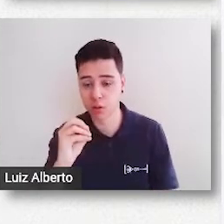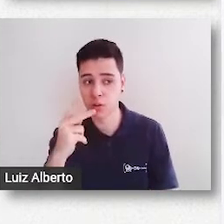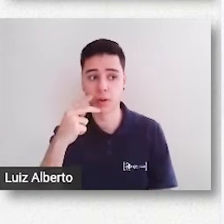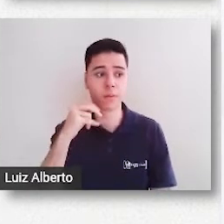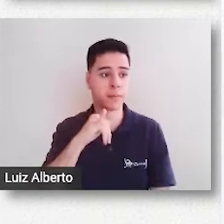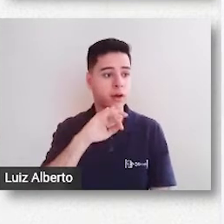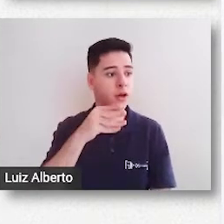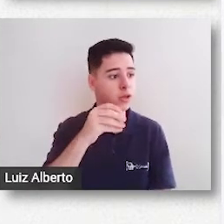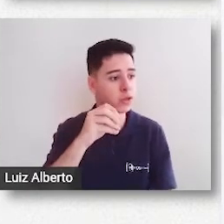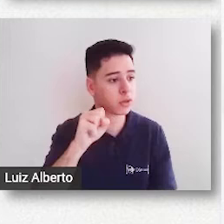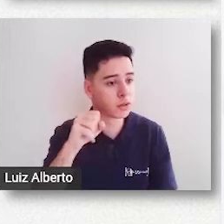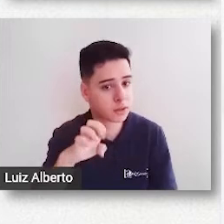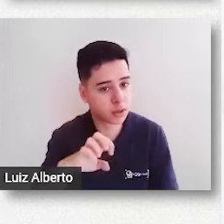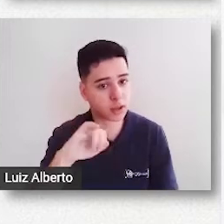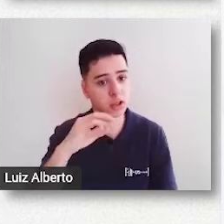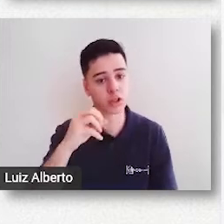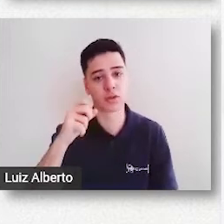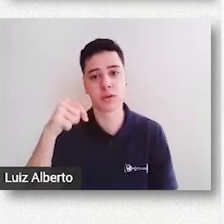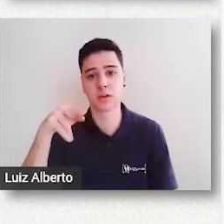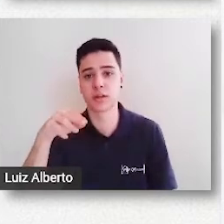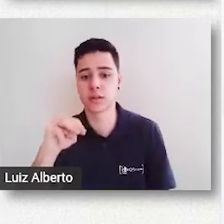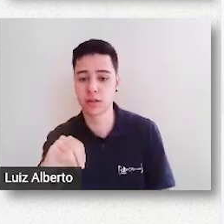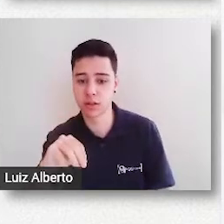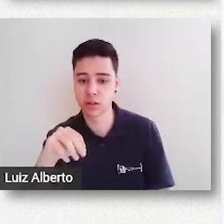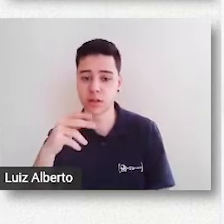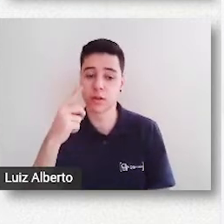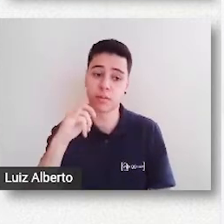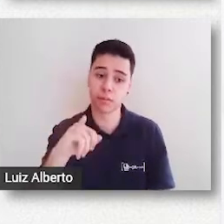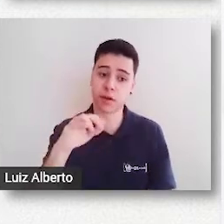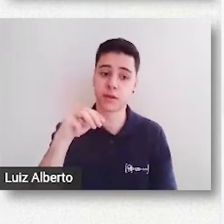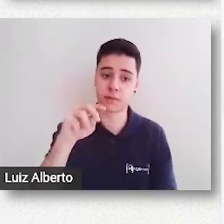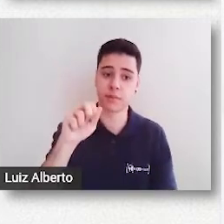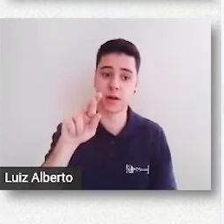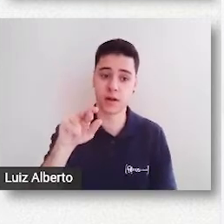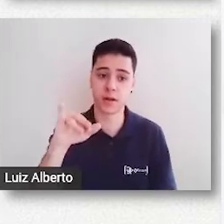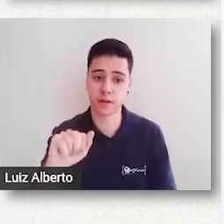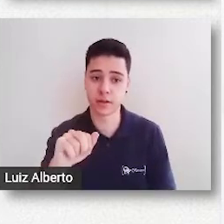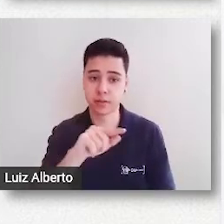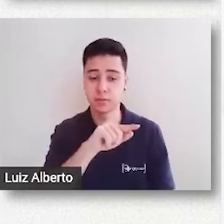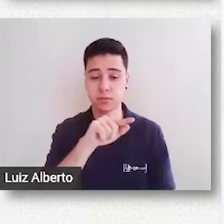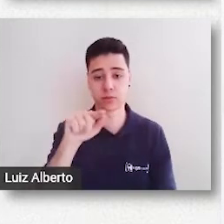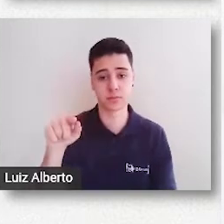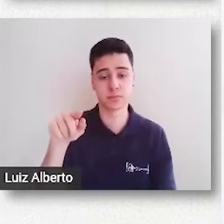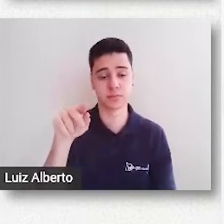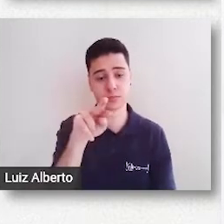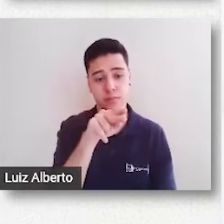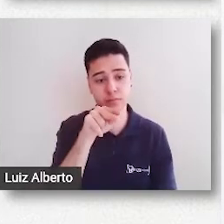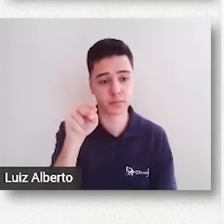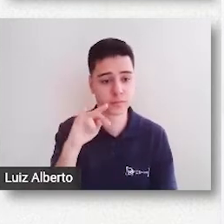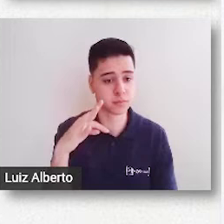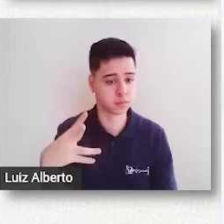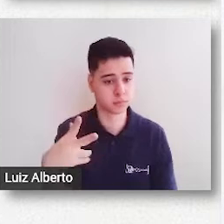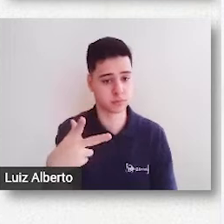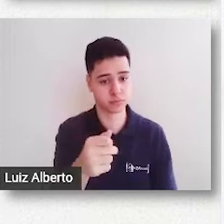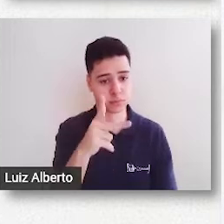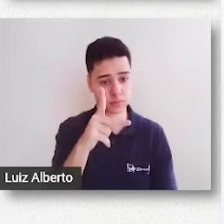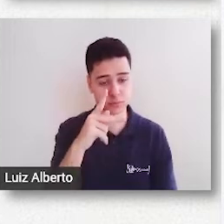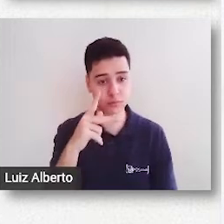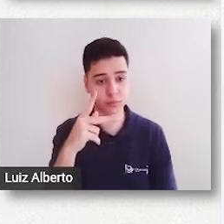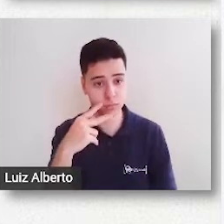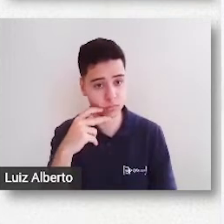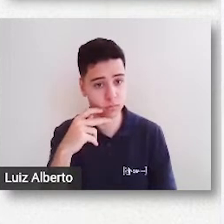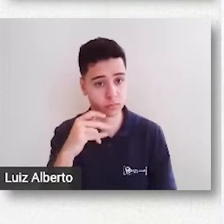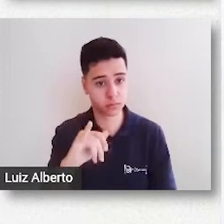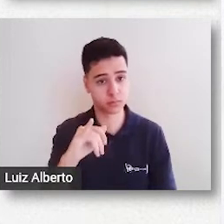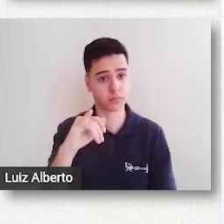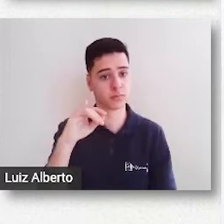e Joaquim, pai de Maria. Então, eles seriam primos, né? Segundo essa tradição, que viria a ser aí o pai, né, terreno